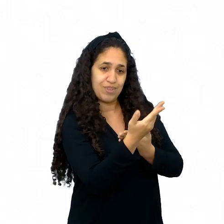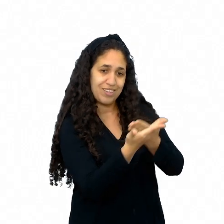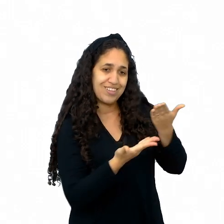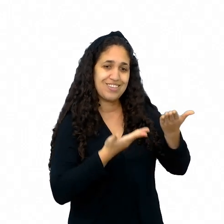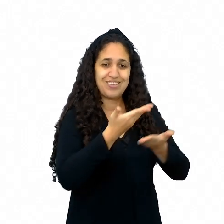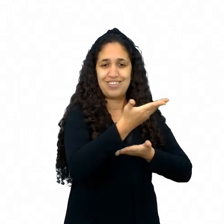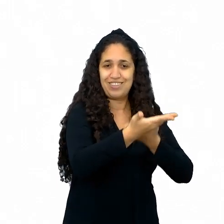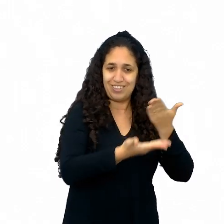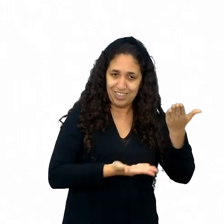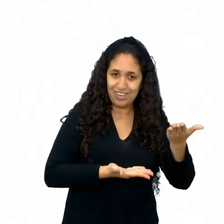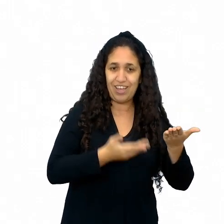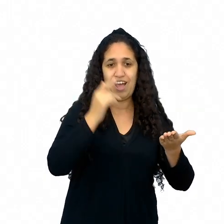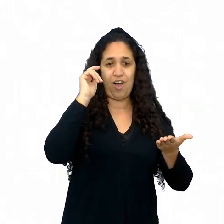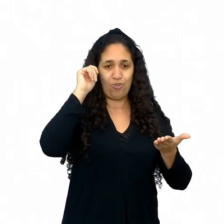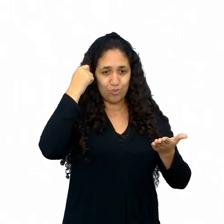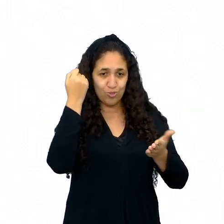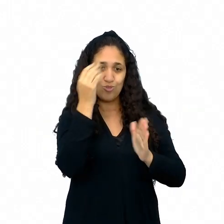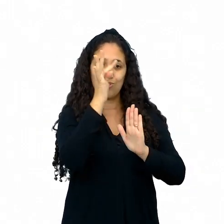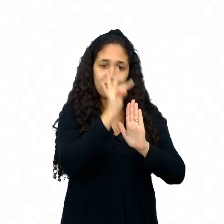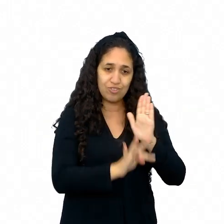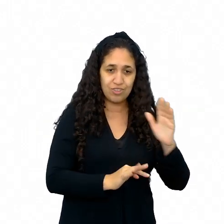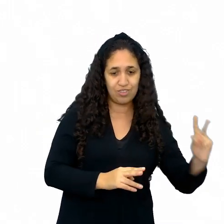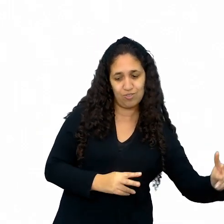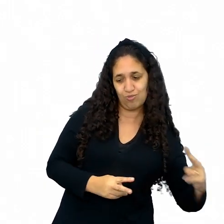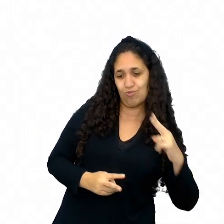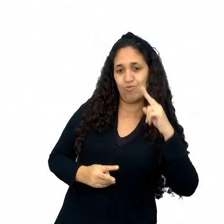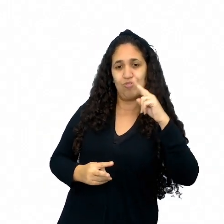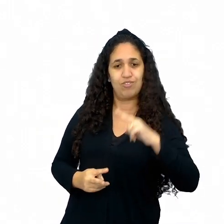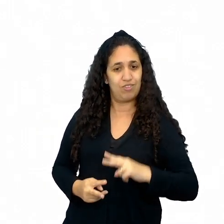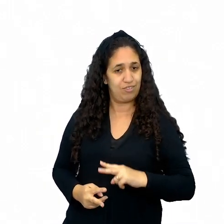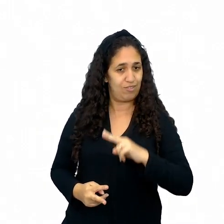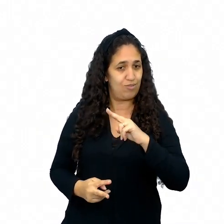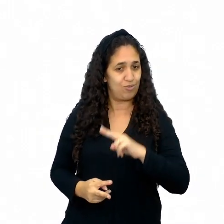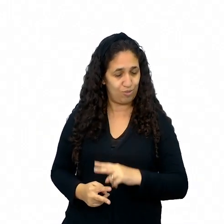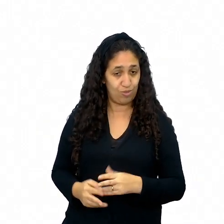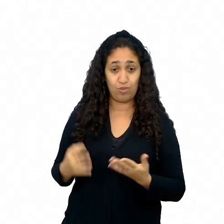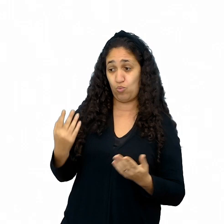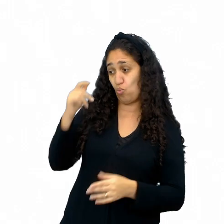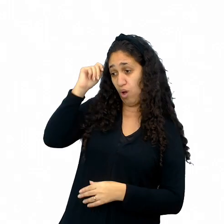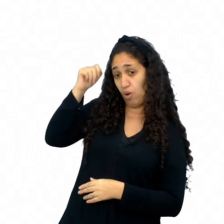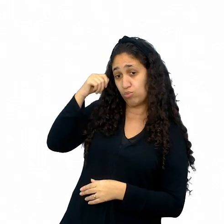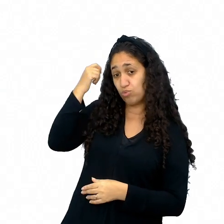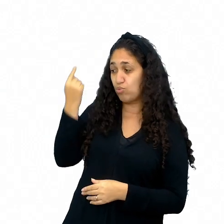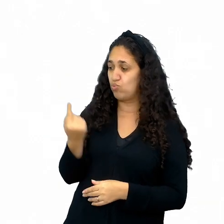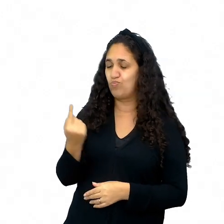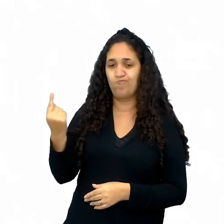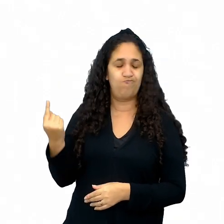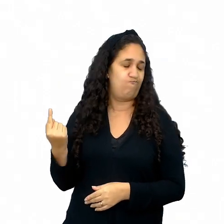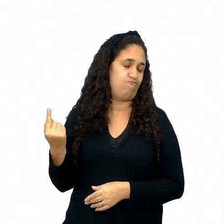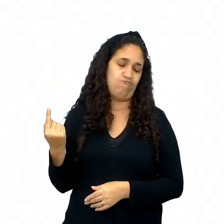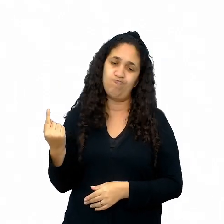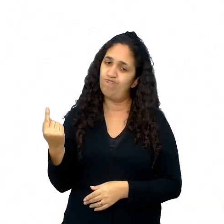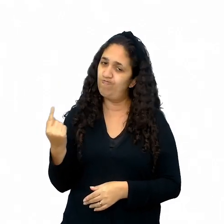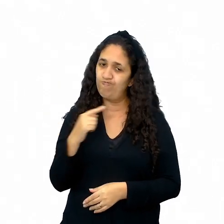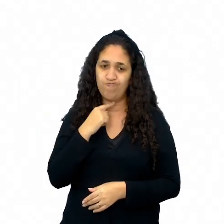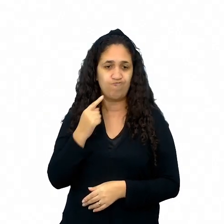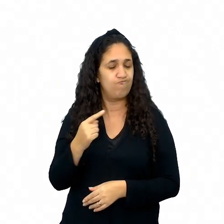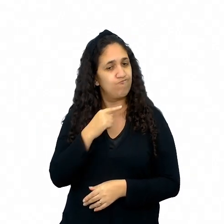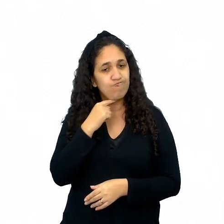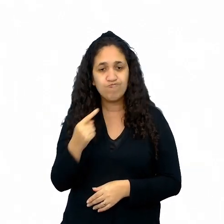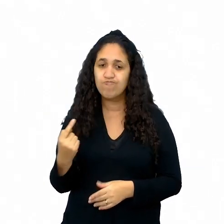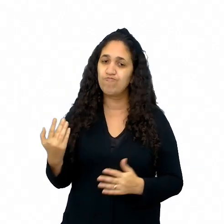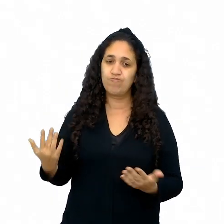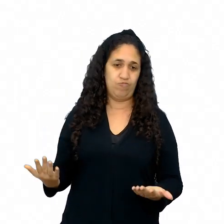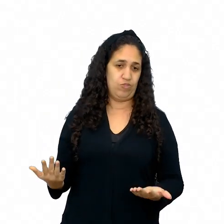interação em relação ao autor e o leitor. O autor sozinho não dá conta, ele não